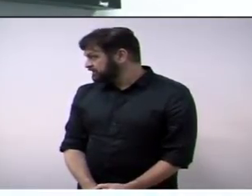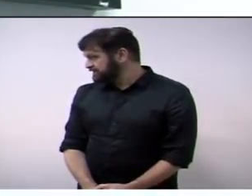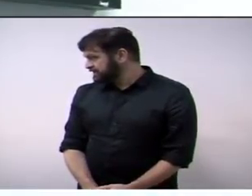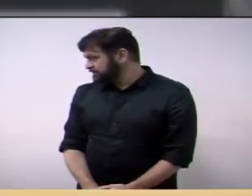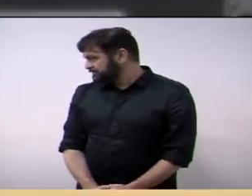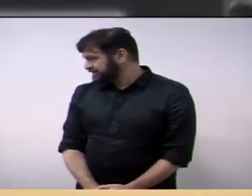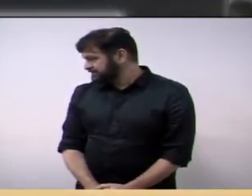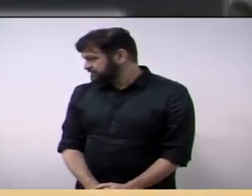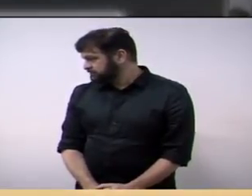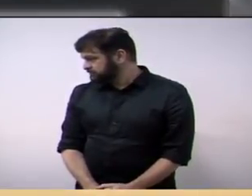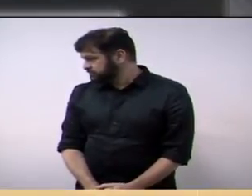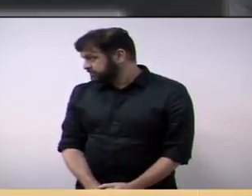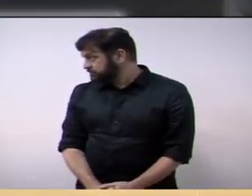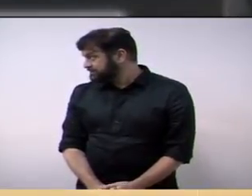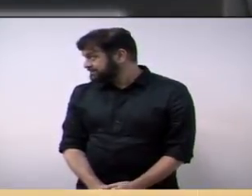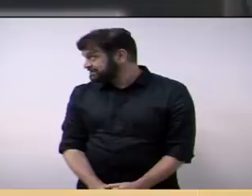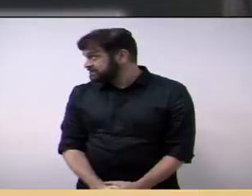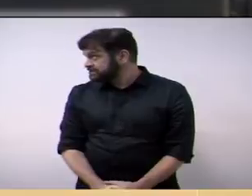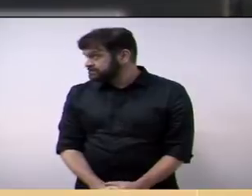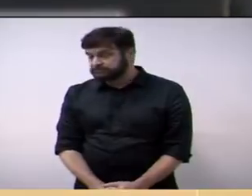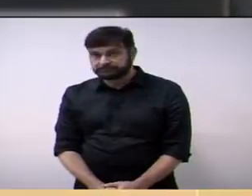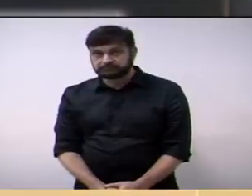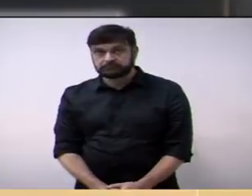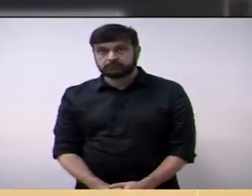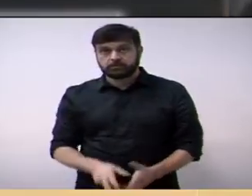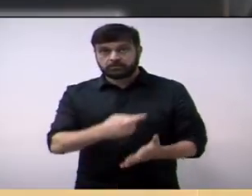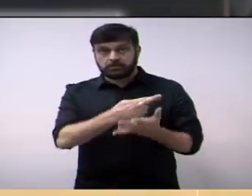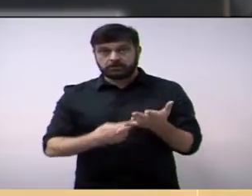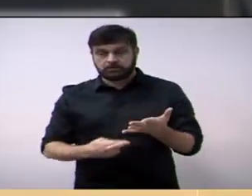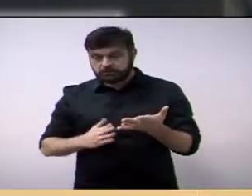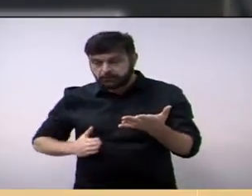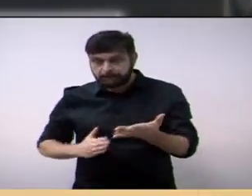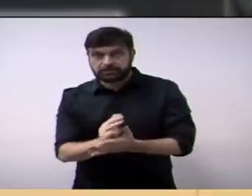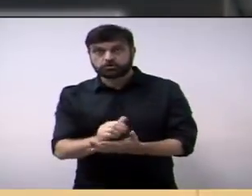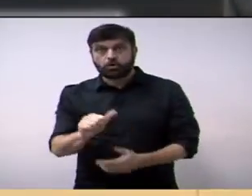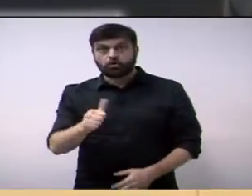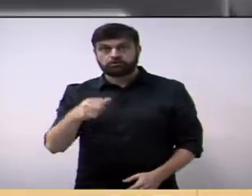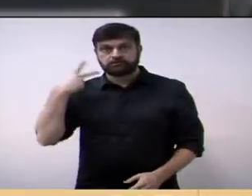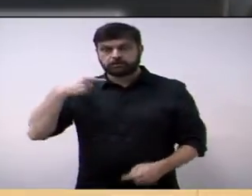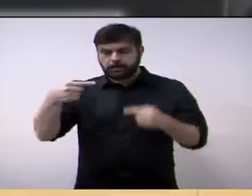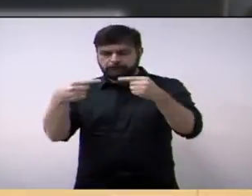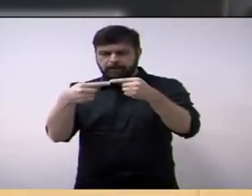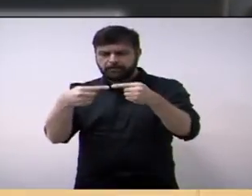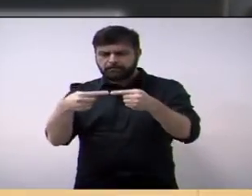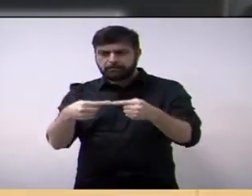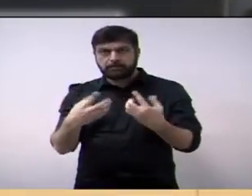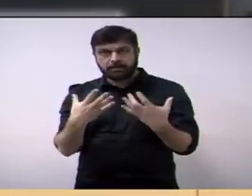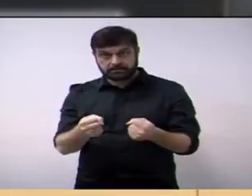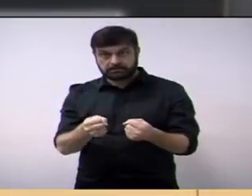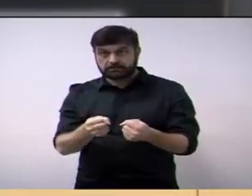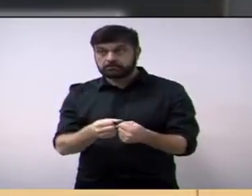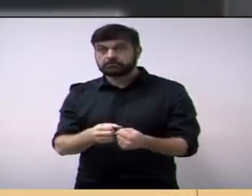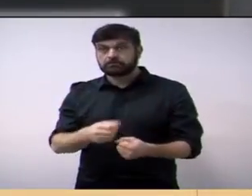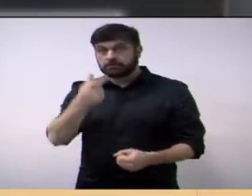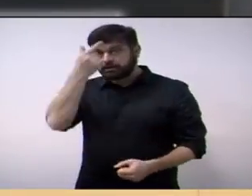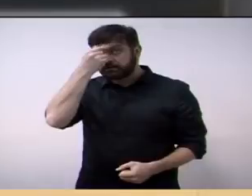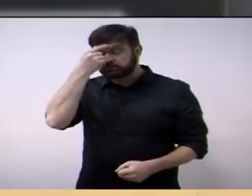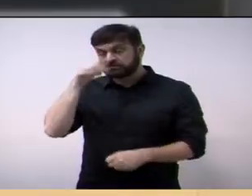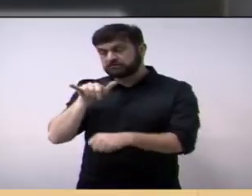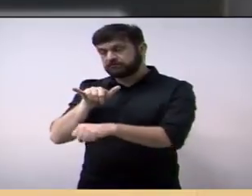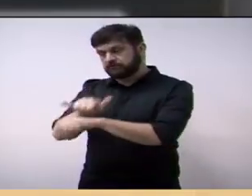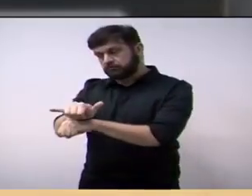Os requerimentos foram aprovados por 11 votos, com a ausência do vereador